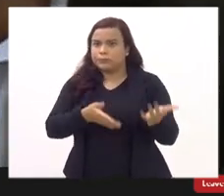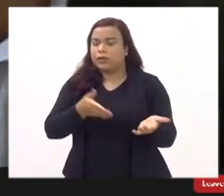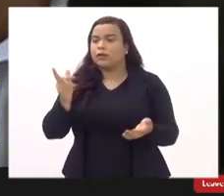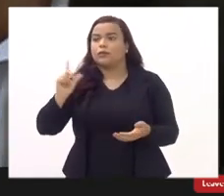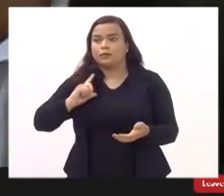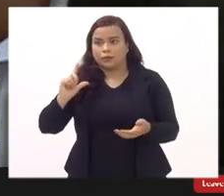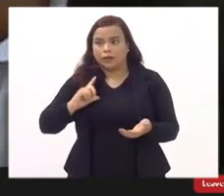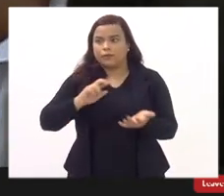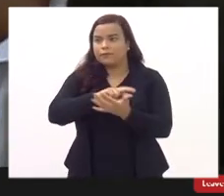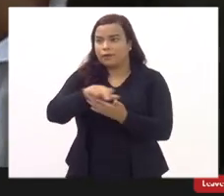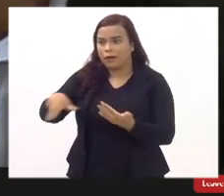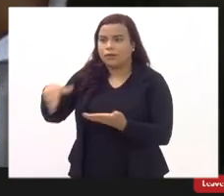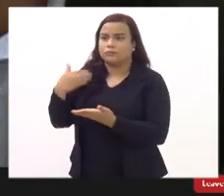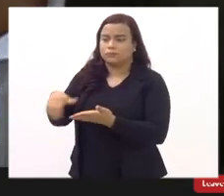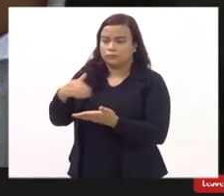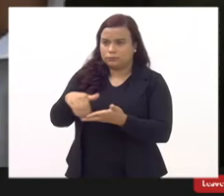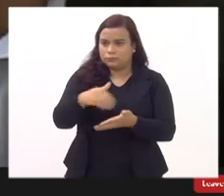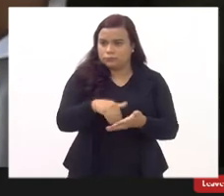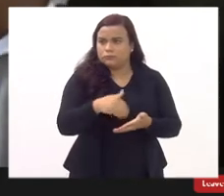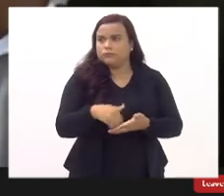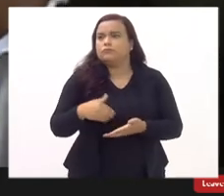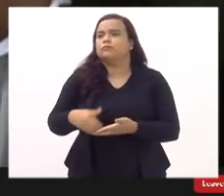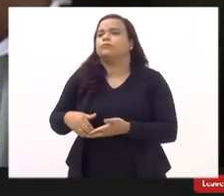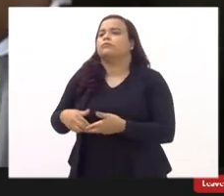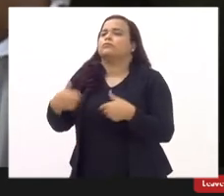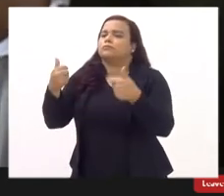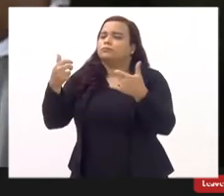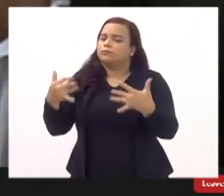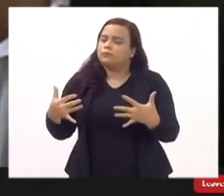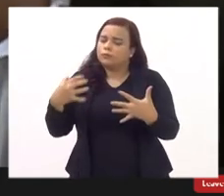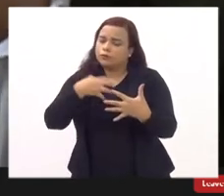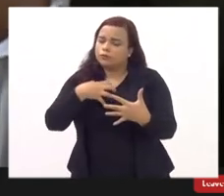por várias secretarias, tem uma fala única.